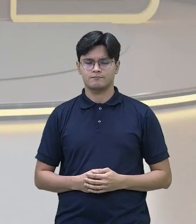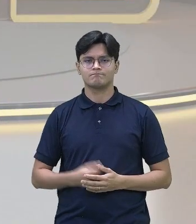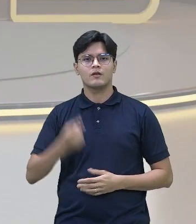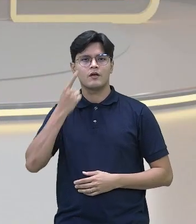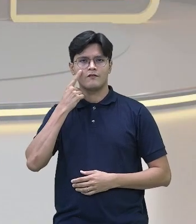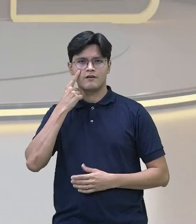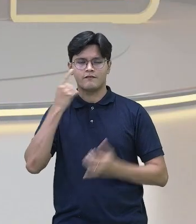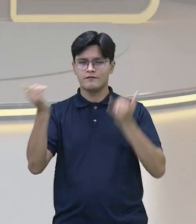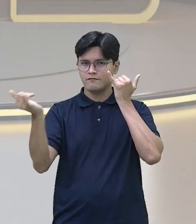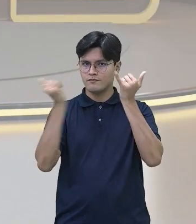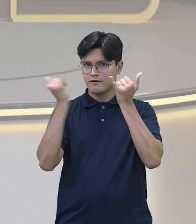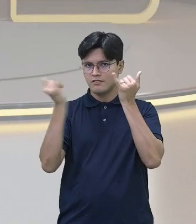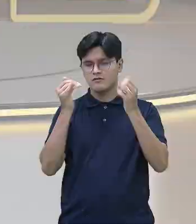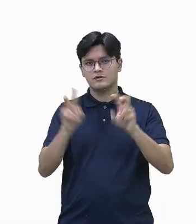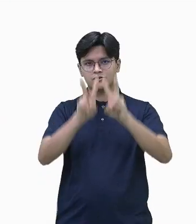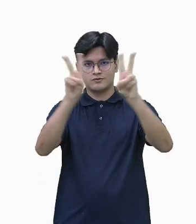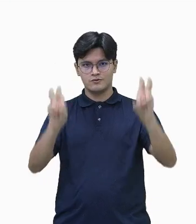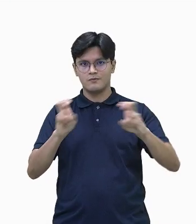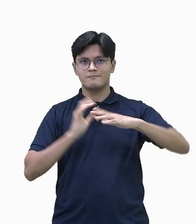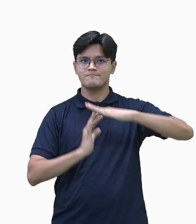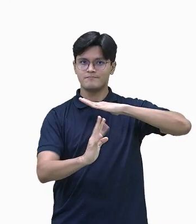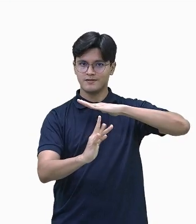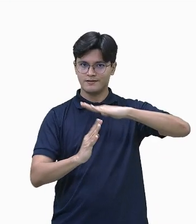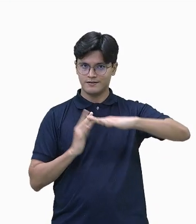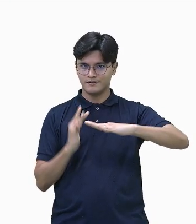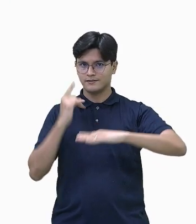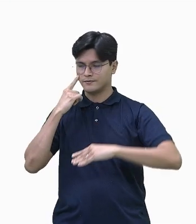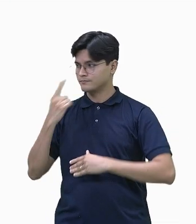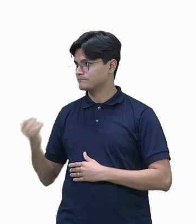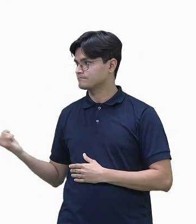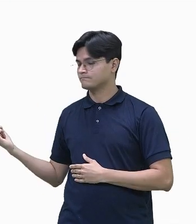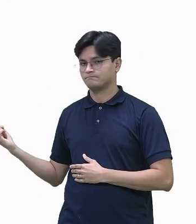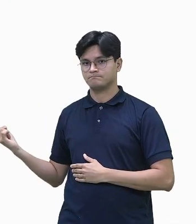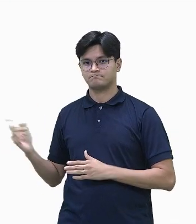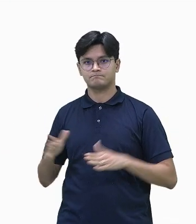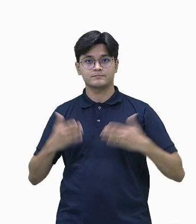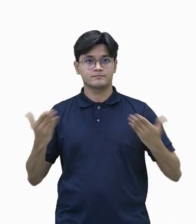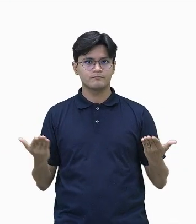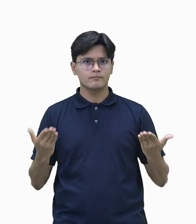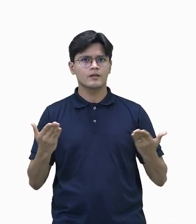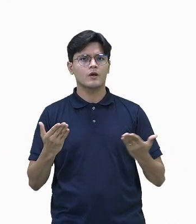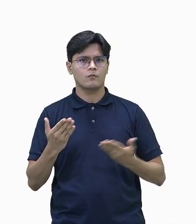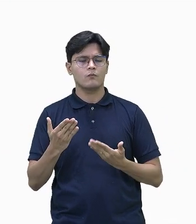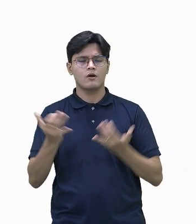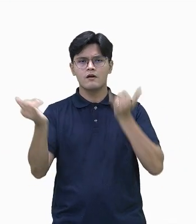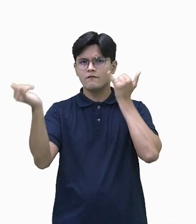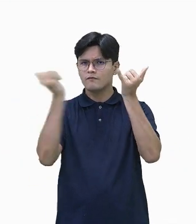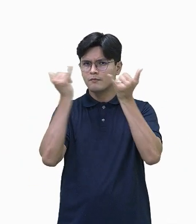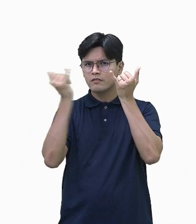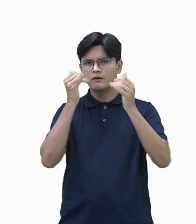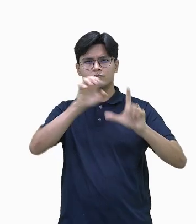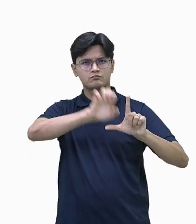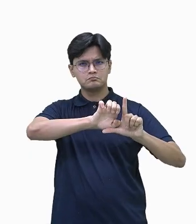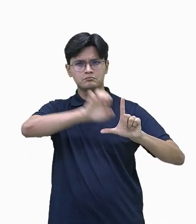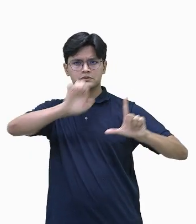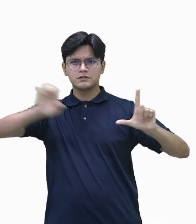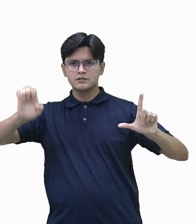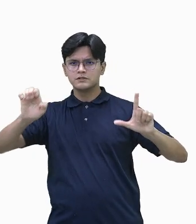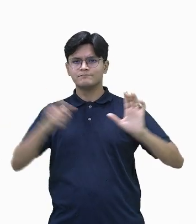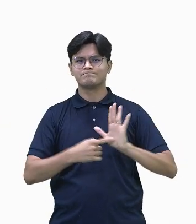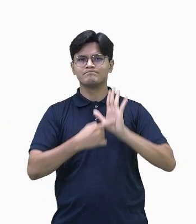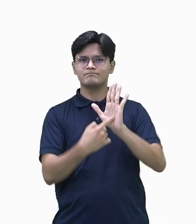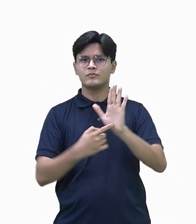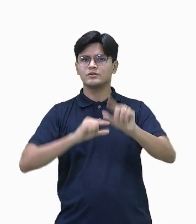de imigração. Acompanhe conosco na tela. O que os dados estatísticos mostram, né? Predominância